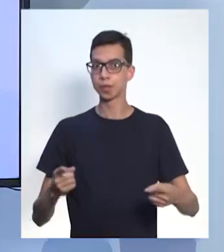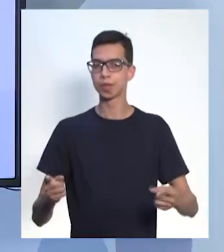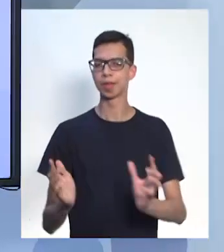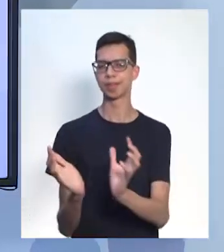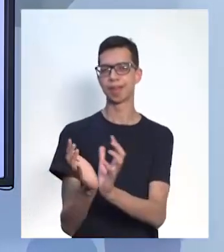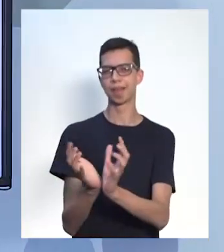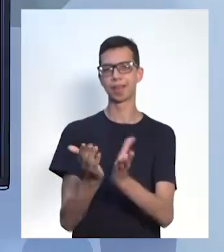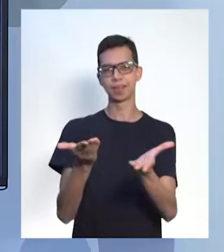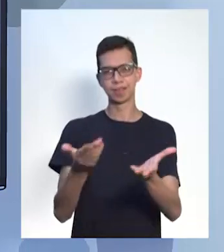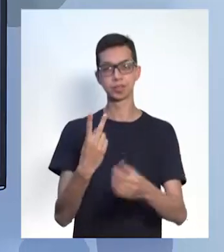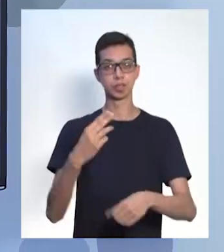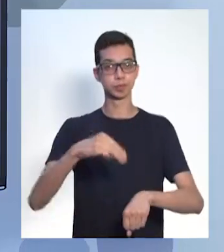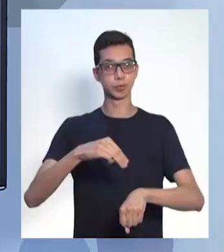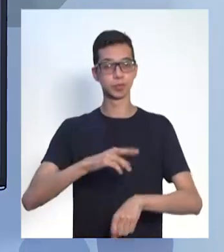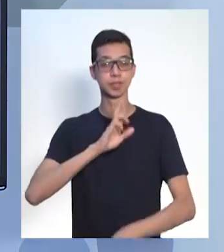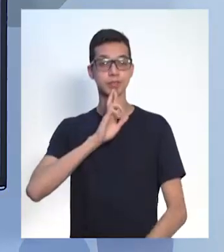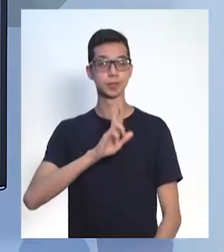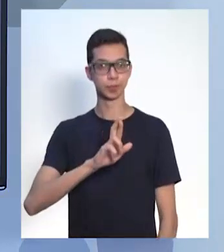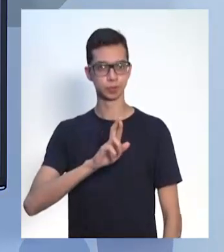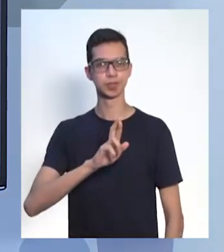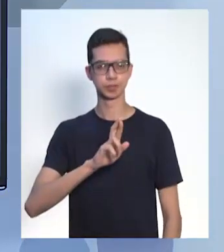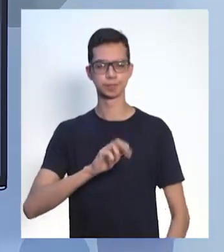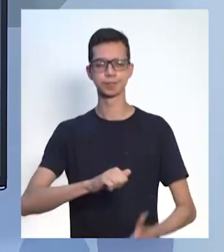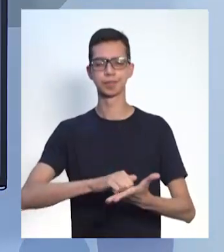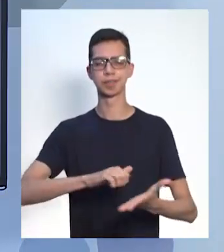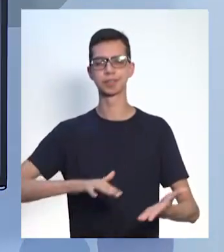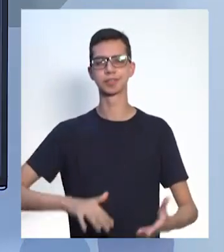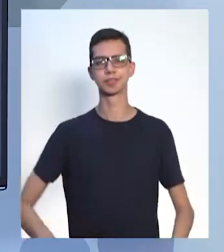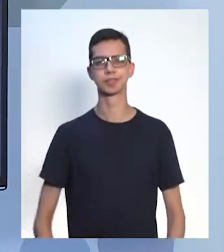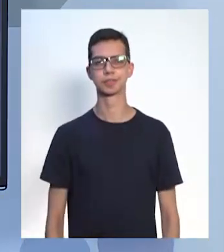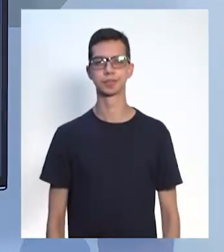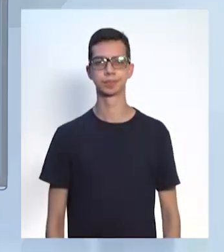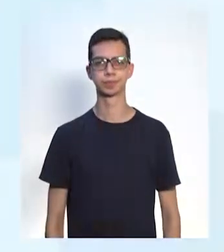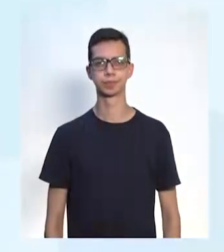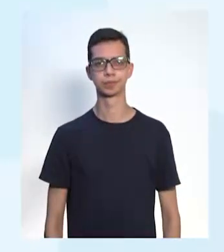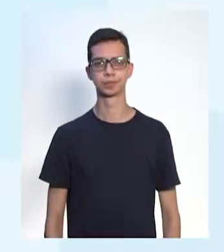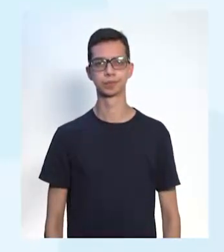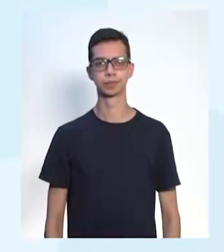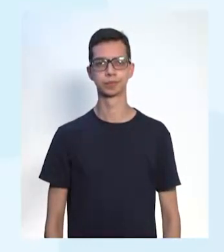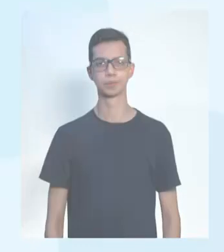e 2 minutos para responderem essa atividade aí para nós.